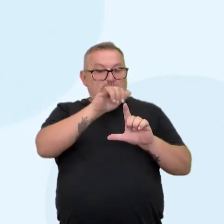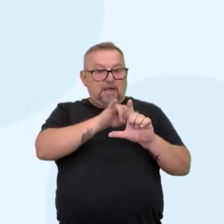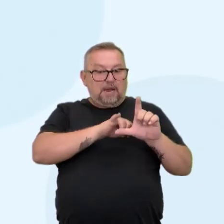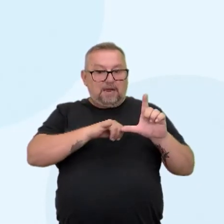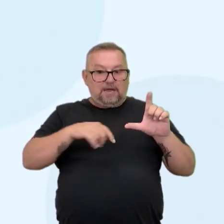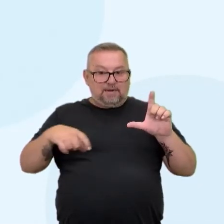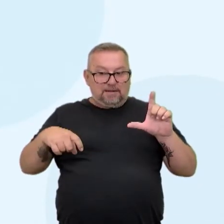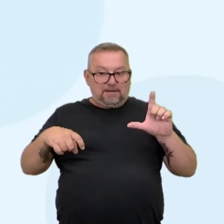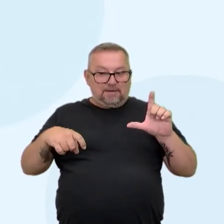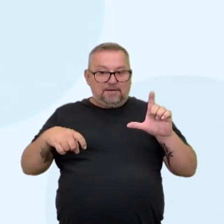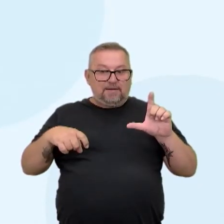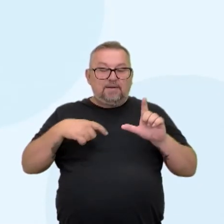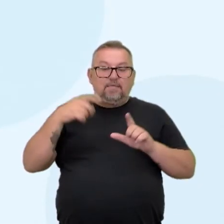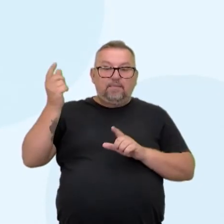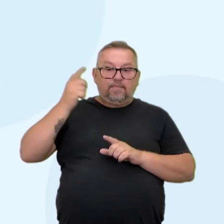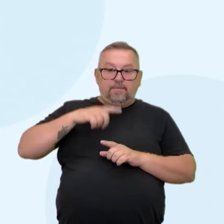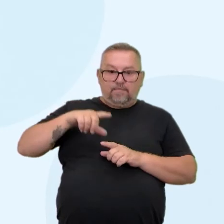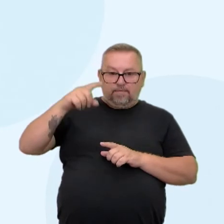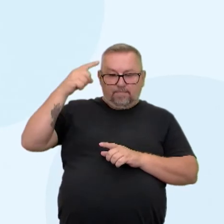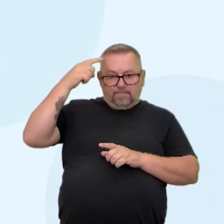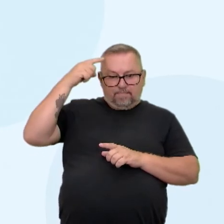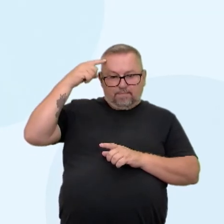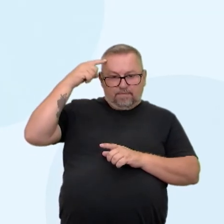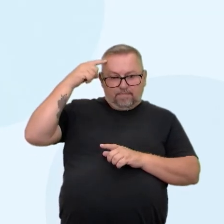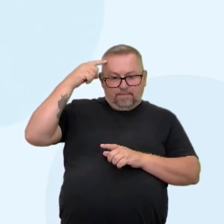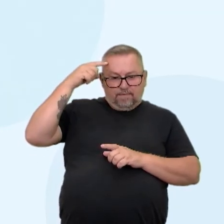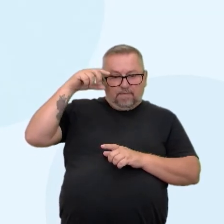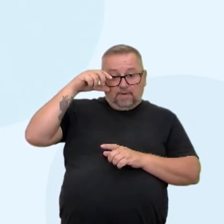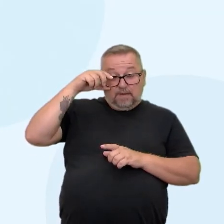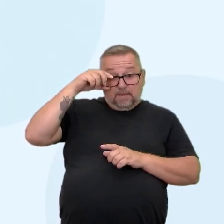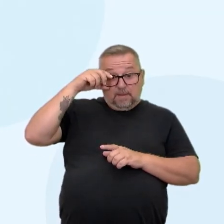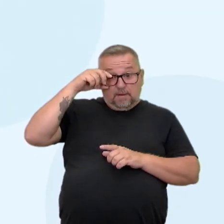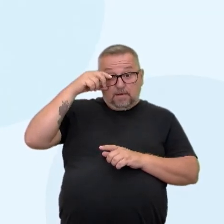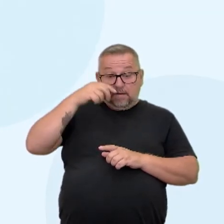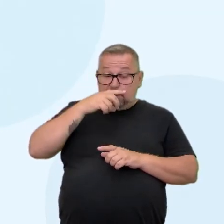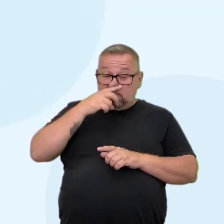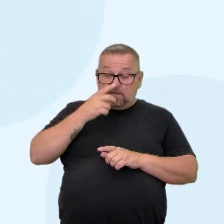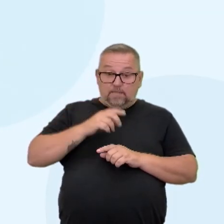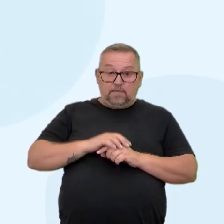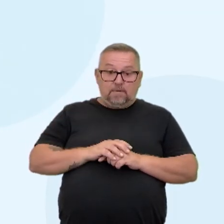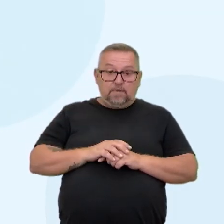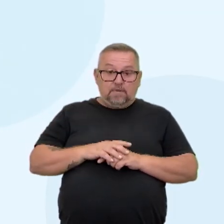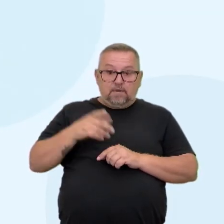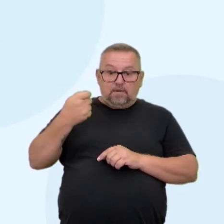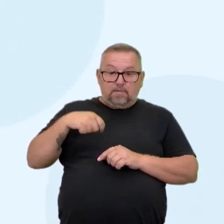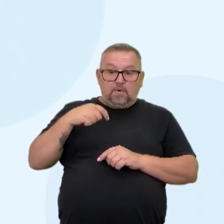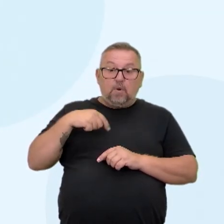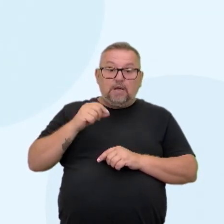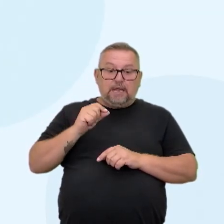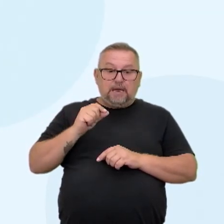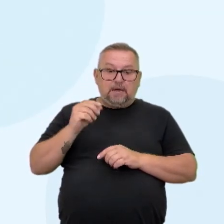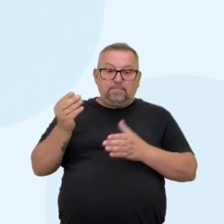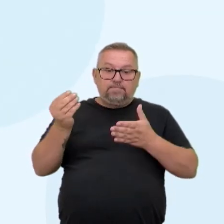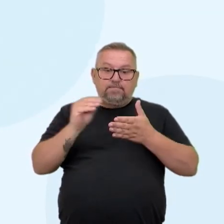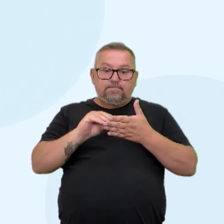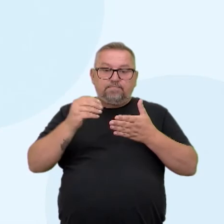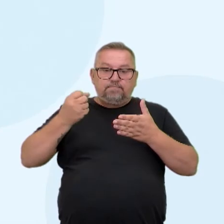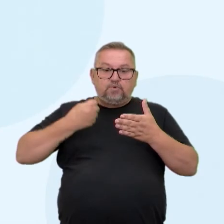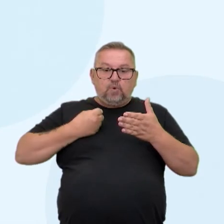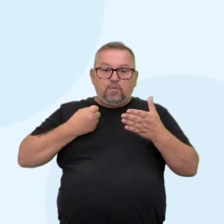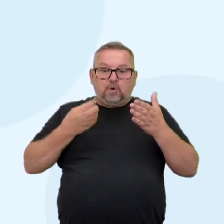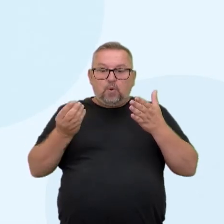para aquisição de conhecimentos de ideias Segura as verdadeiras Claras né que é a regra da enumeração